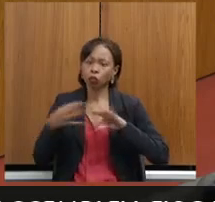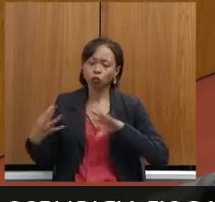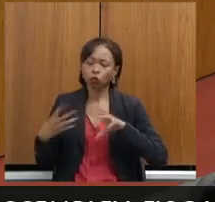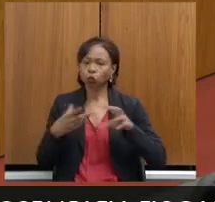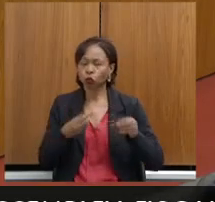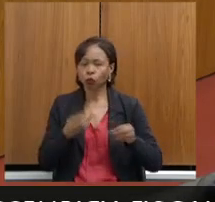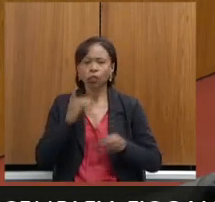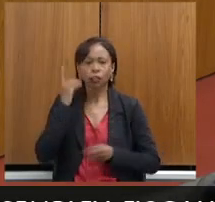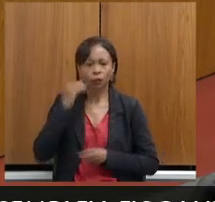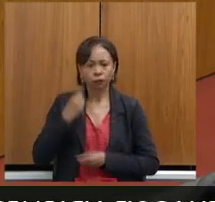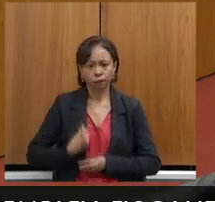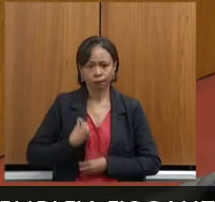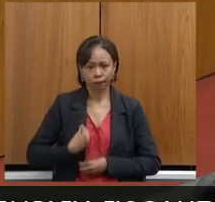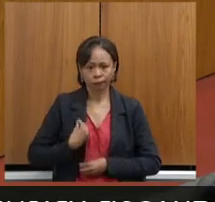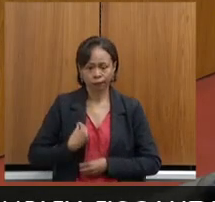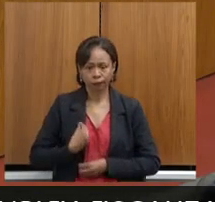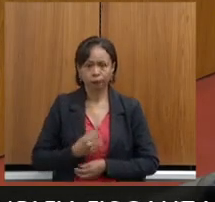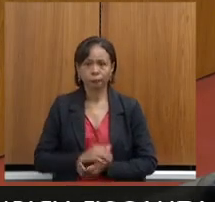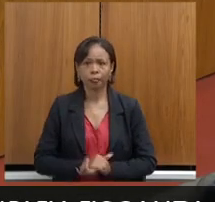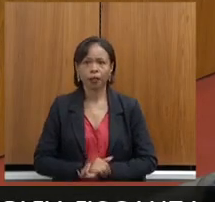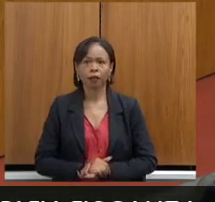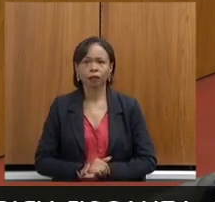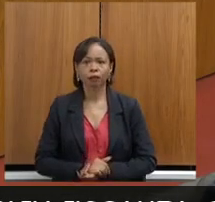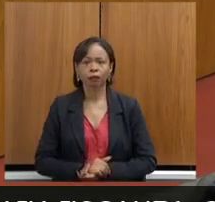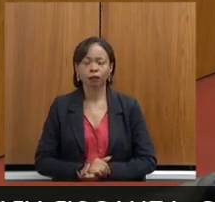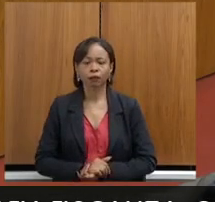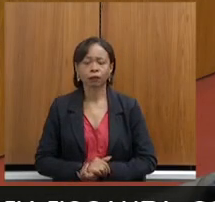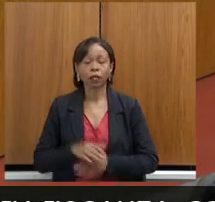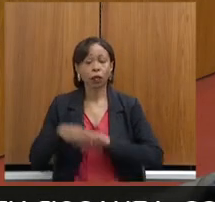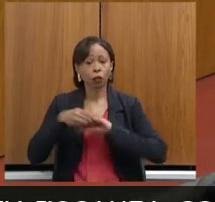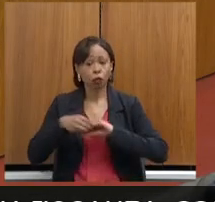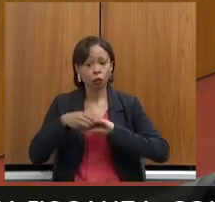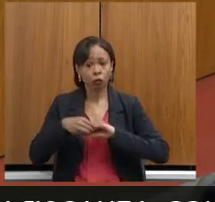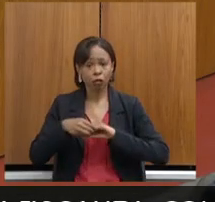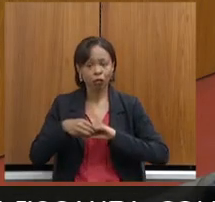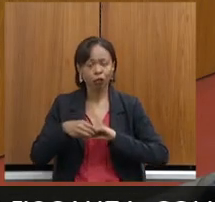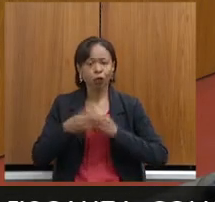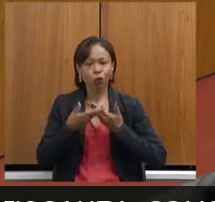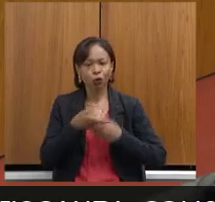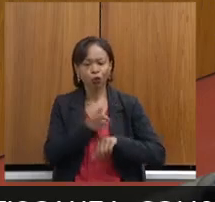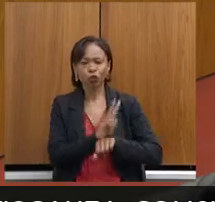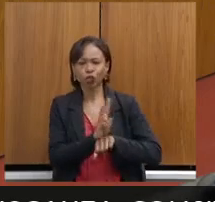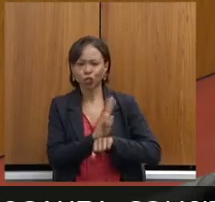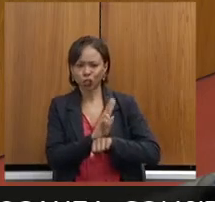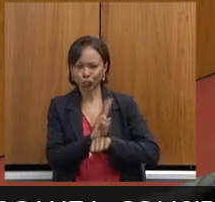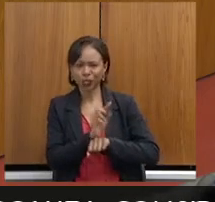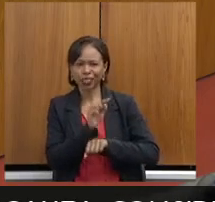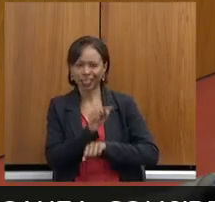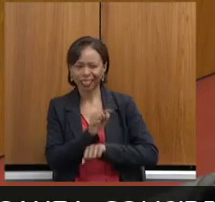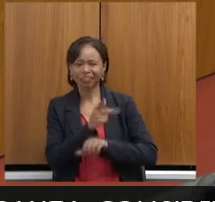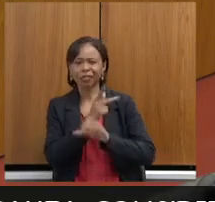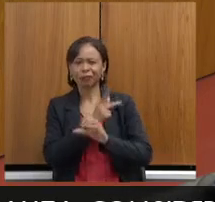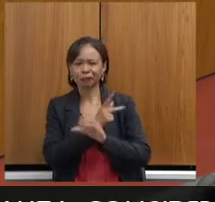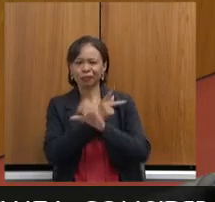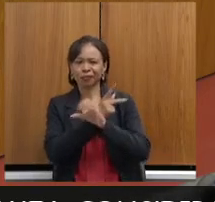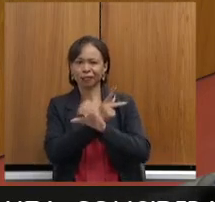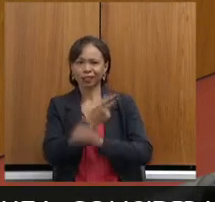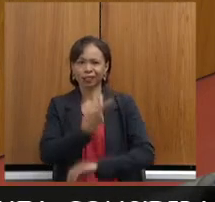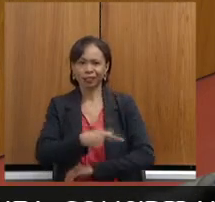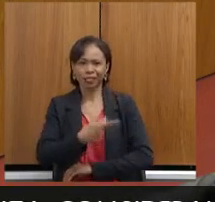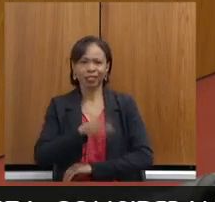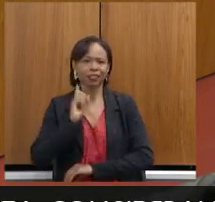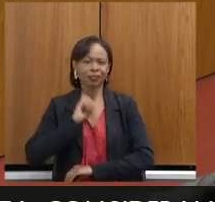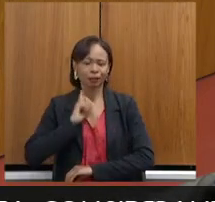aqui na cumprimentar e que o Dr Joaquim nosso chefe da Polícia Civil do estado de Minas